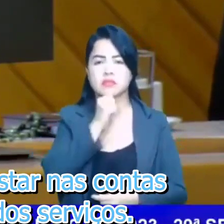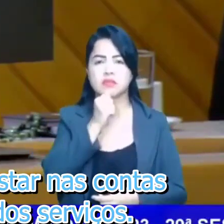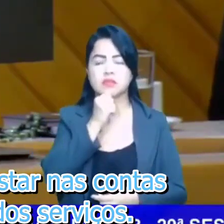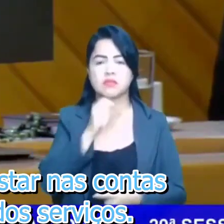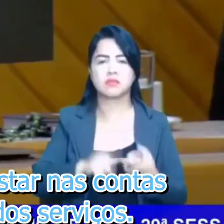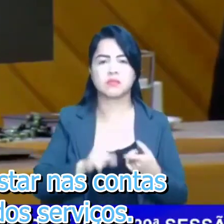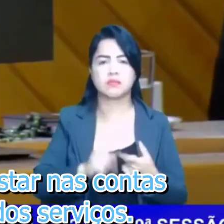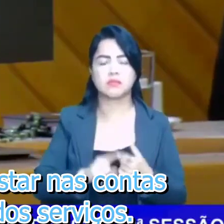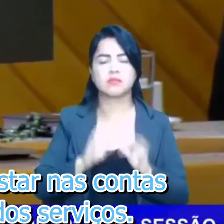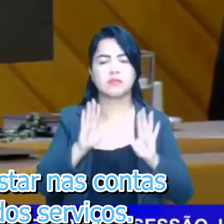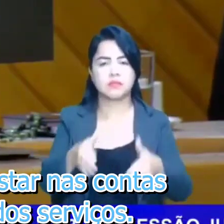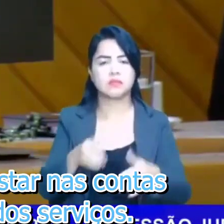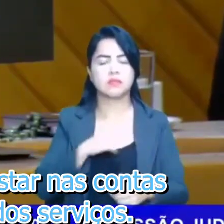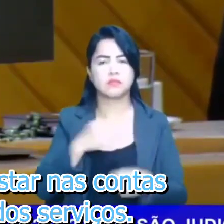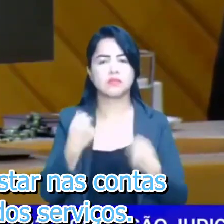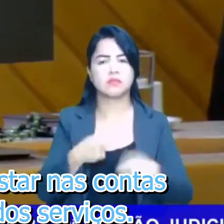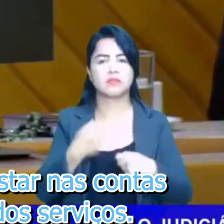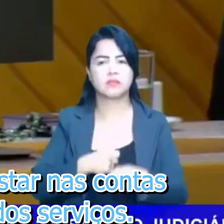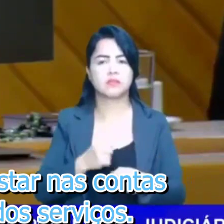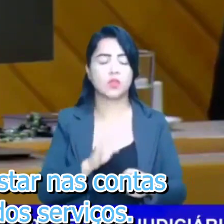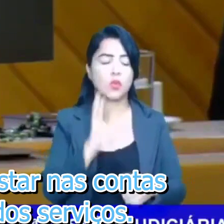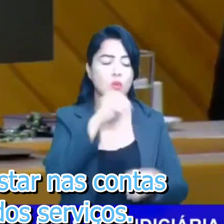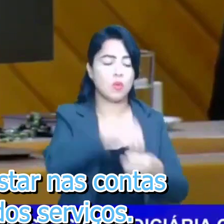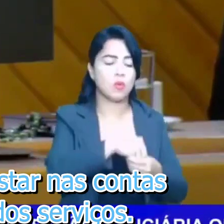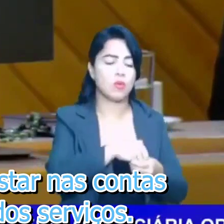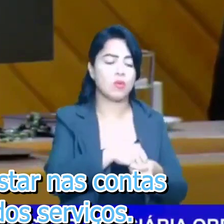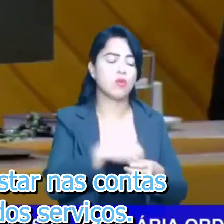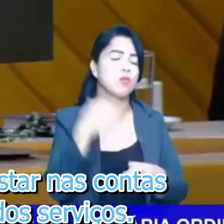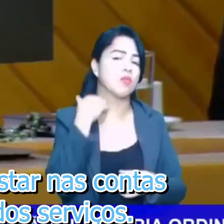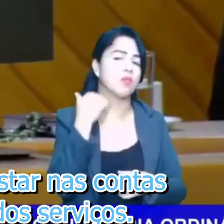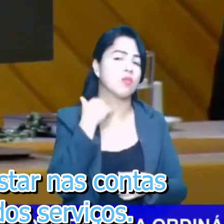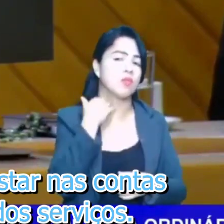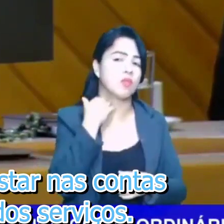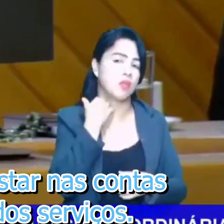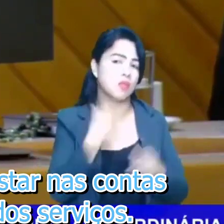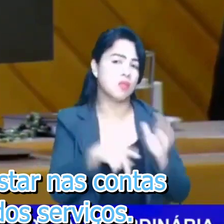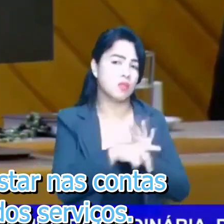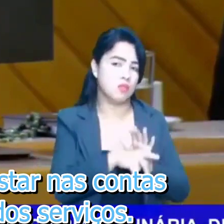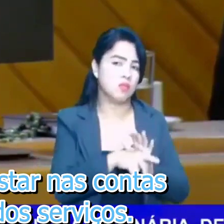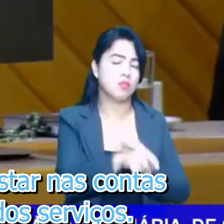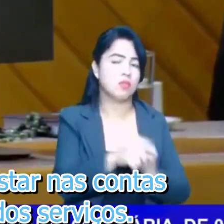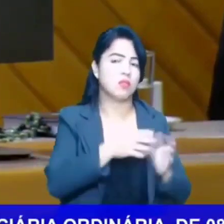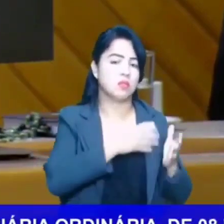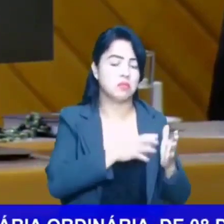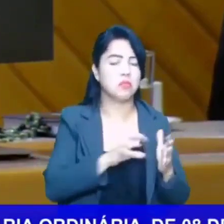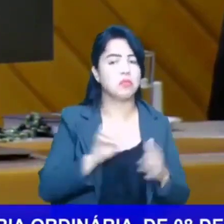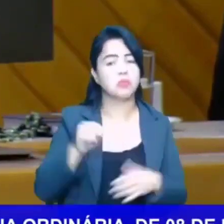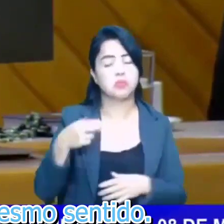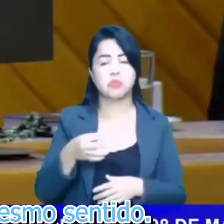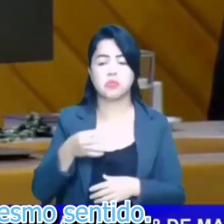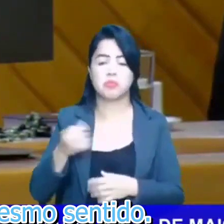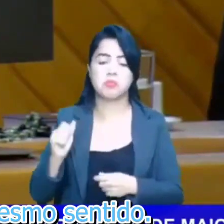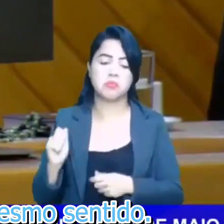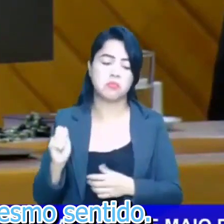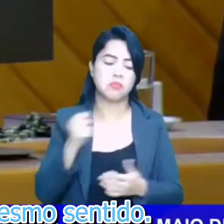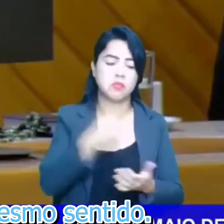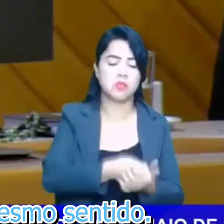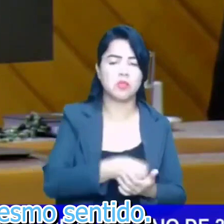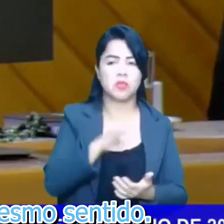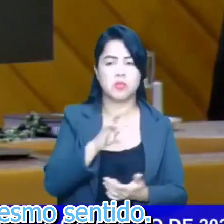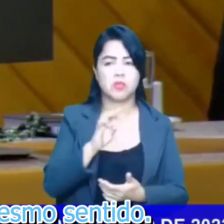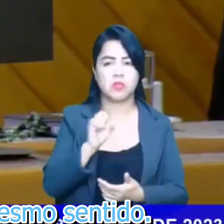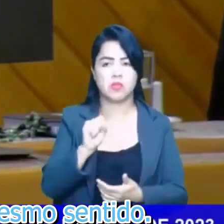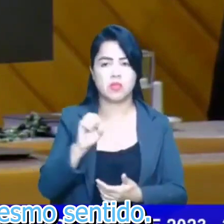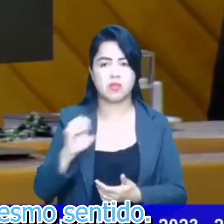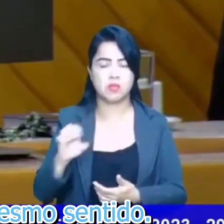cuja especificação deve constar nas contas do partido ou candidato, mesmo nas hipóteses de doação dos serviços. O TSE já